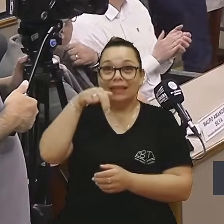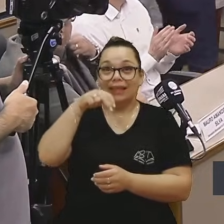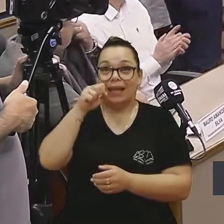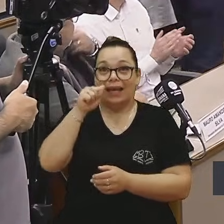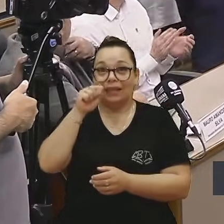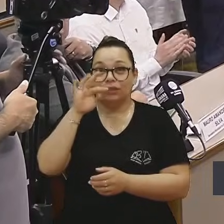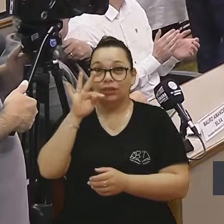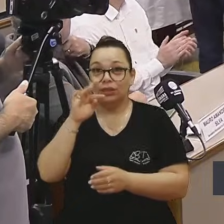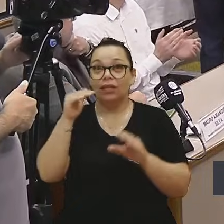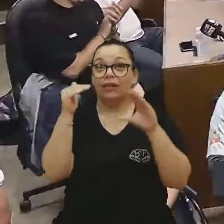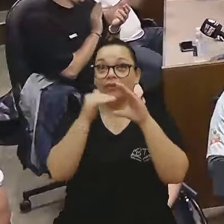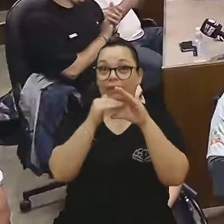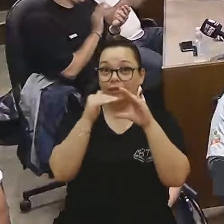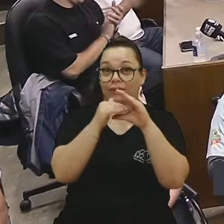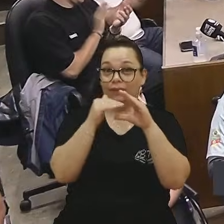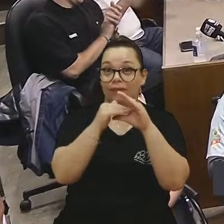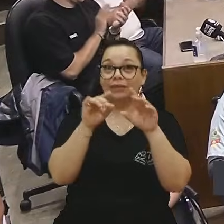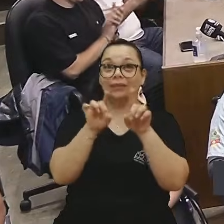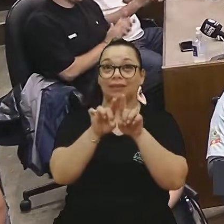Caxias.